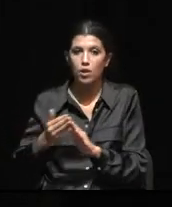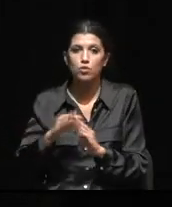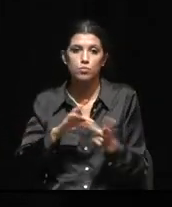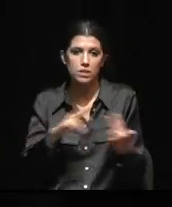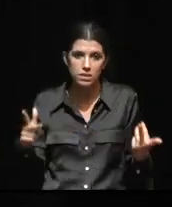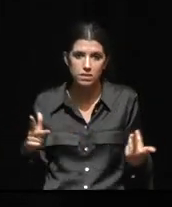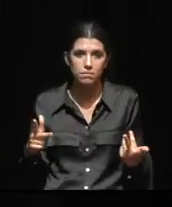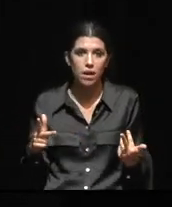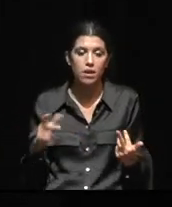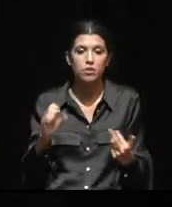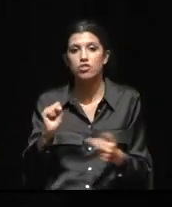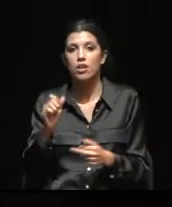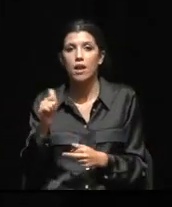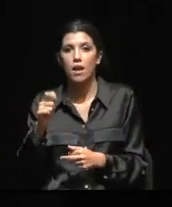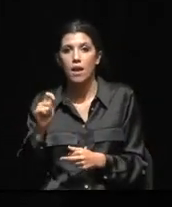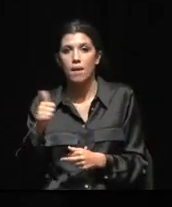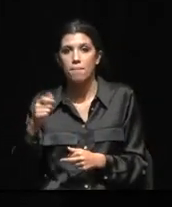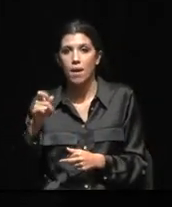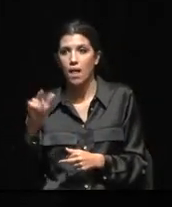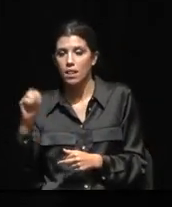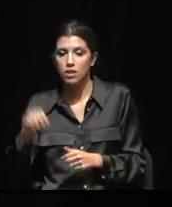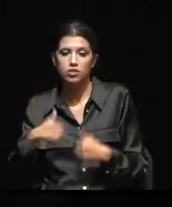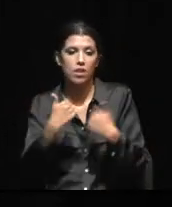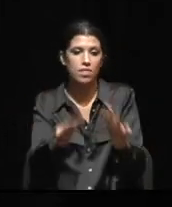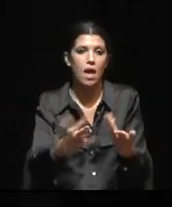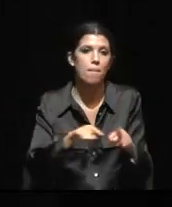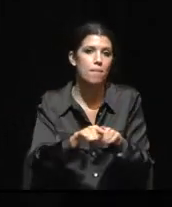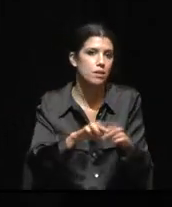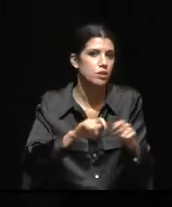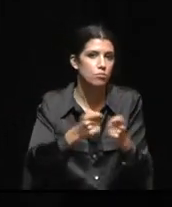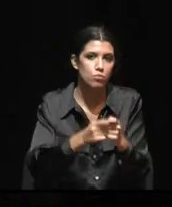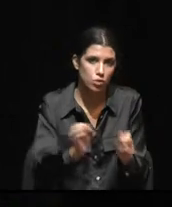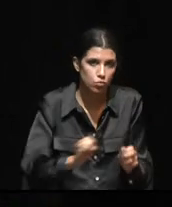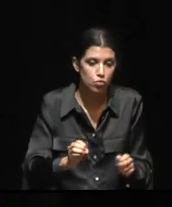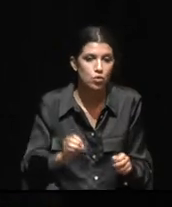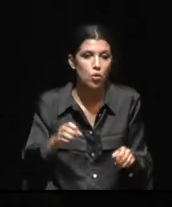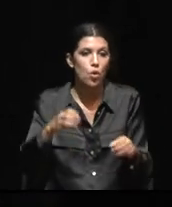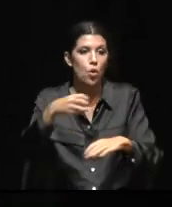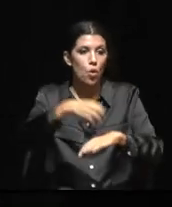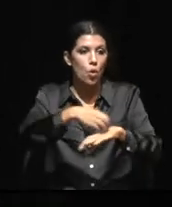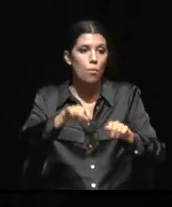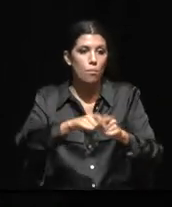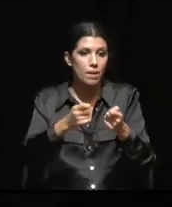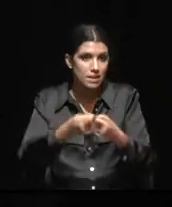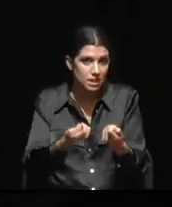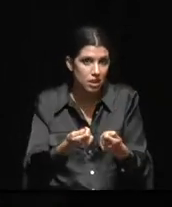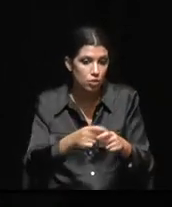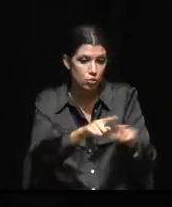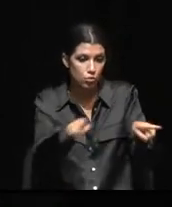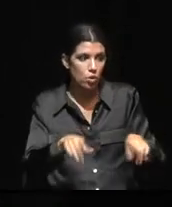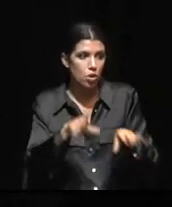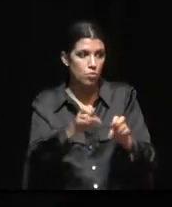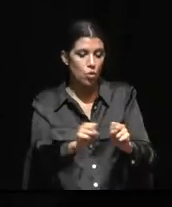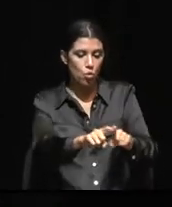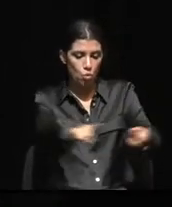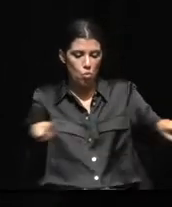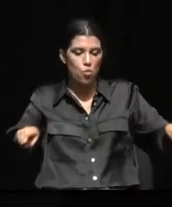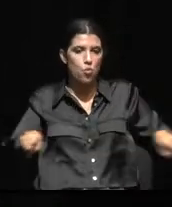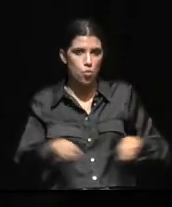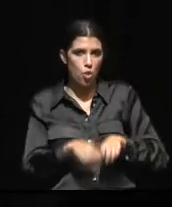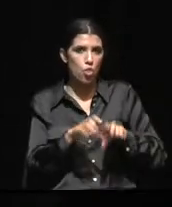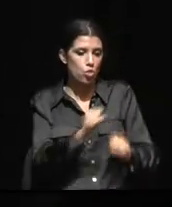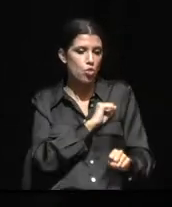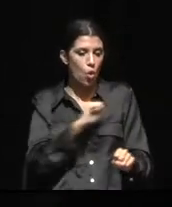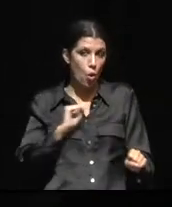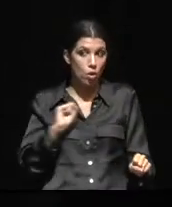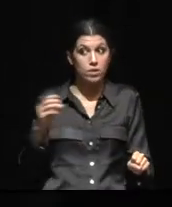não sejam atribuídos a partidos políticos Estou certa que o partido que lá está e que é um dos maiores detentores de património imobiliário e que